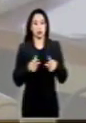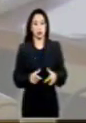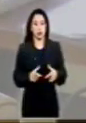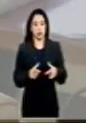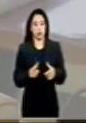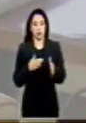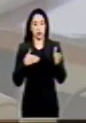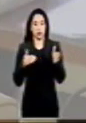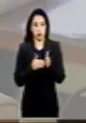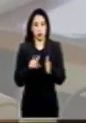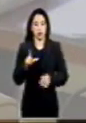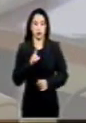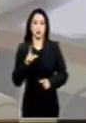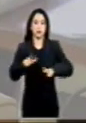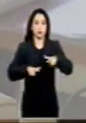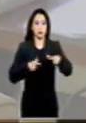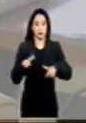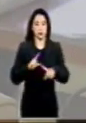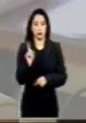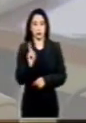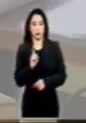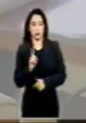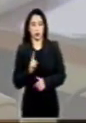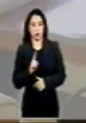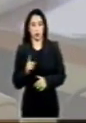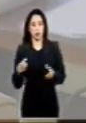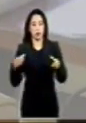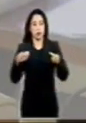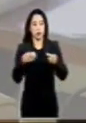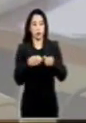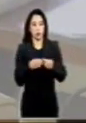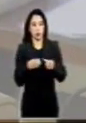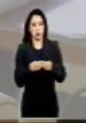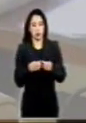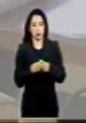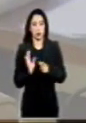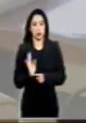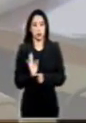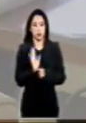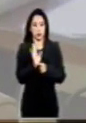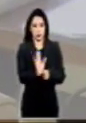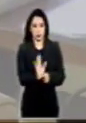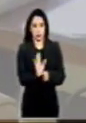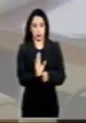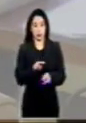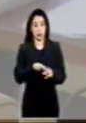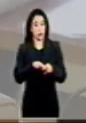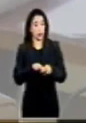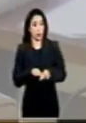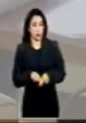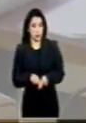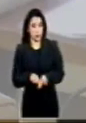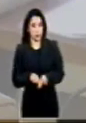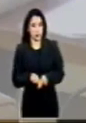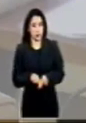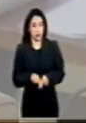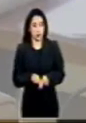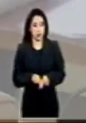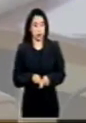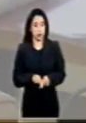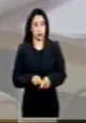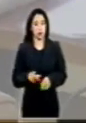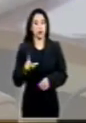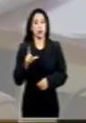suas atividades, nem ao corpo auxiliar. Por isso, cabe